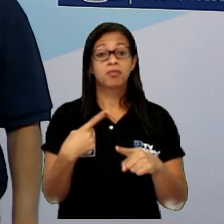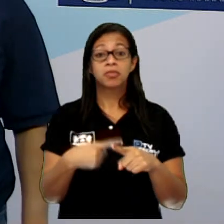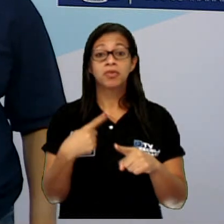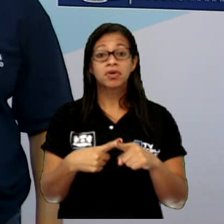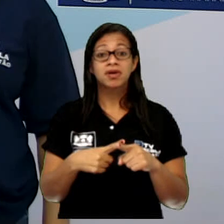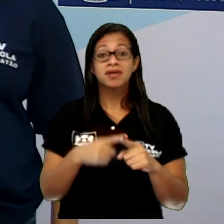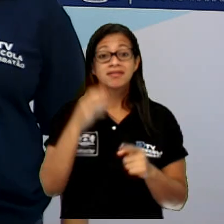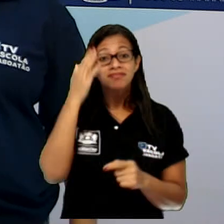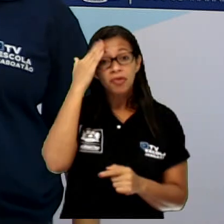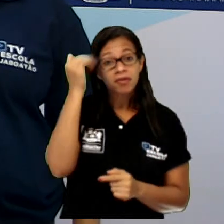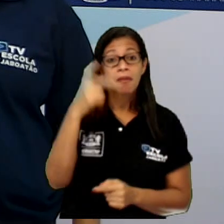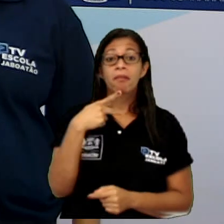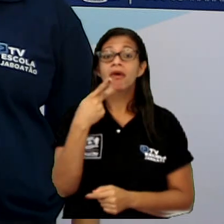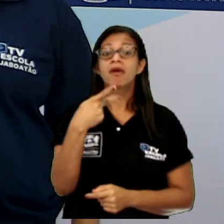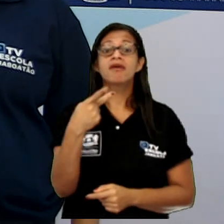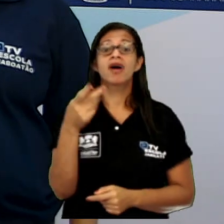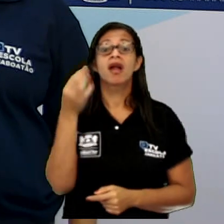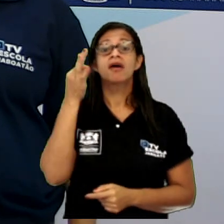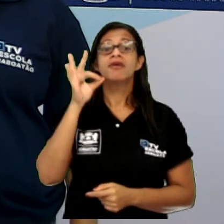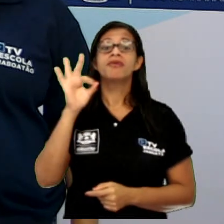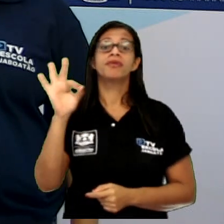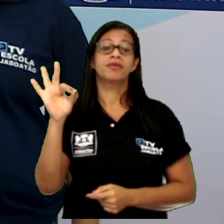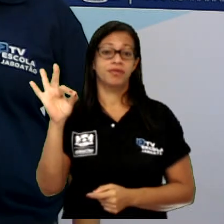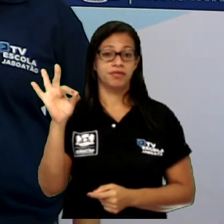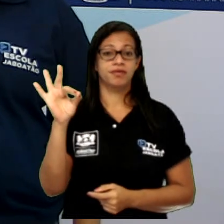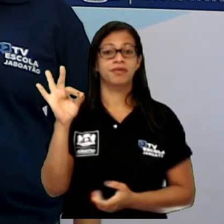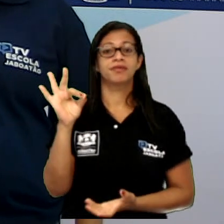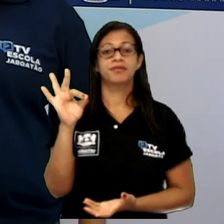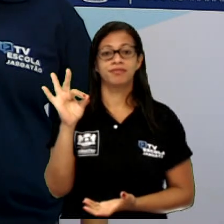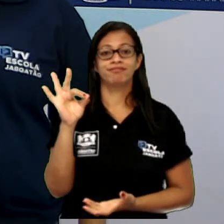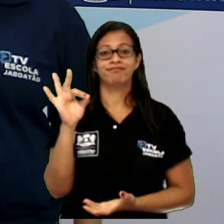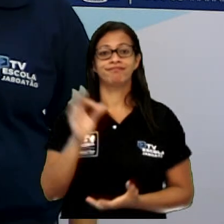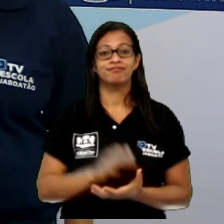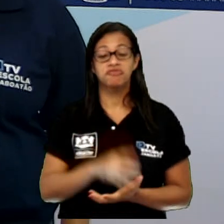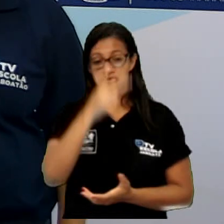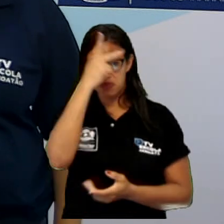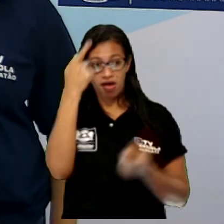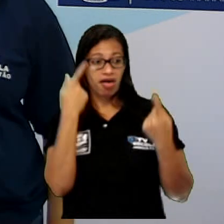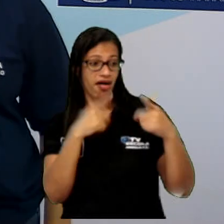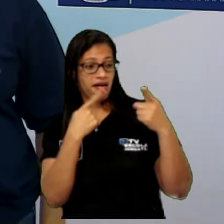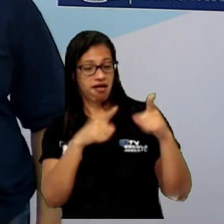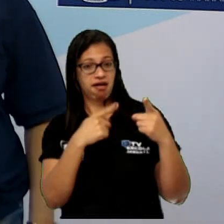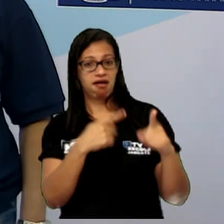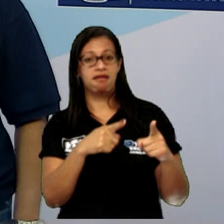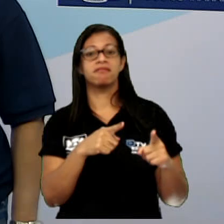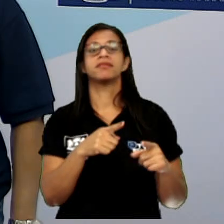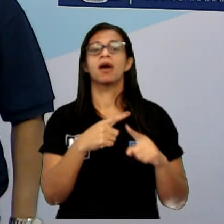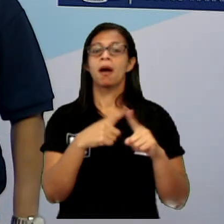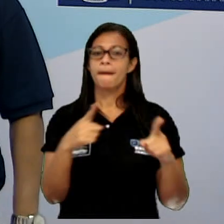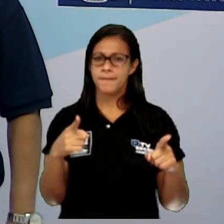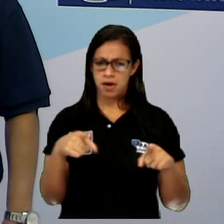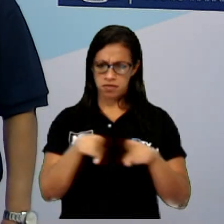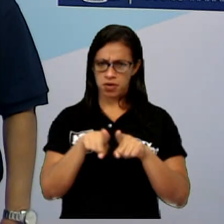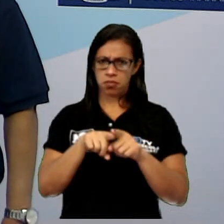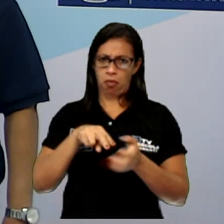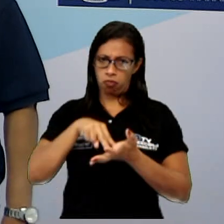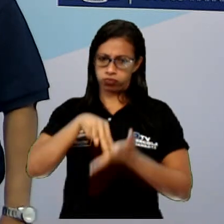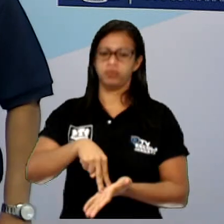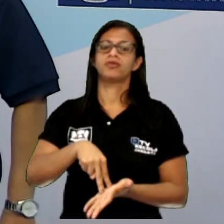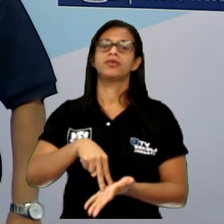bem no francês, né? Então ficavam tirando muita onda com Napoleão. Mas isso não tirou o brilho dele, tá certo? Ele gostava